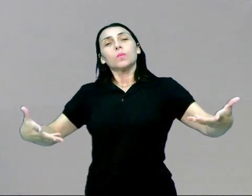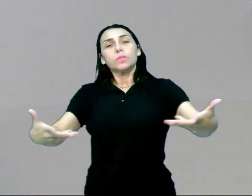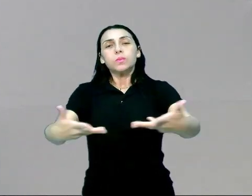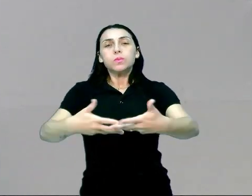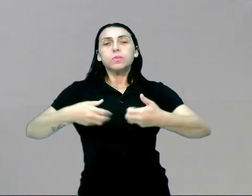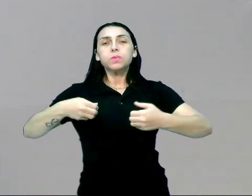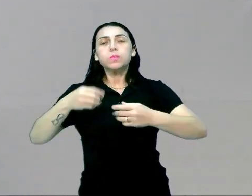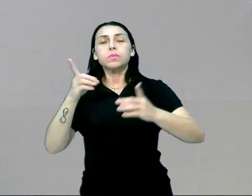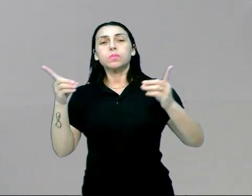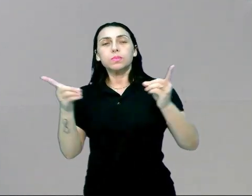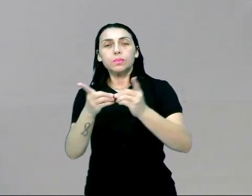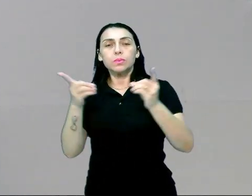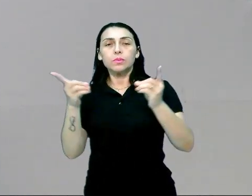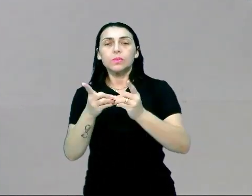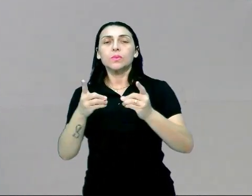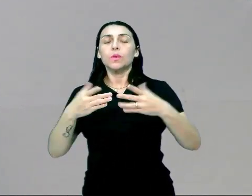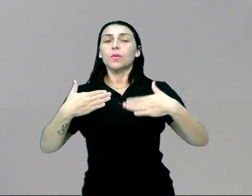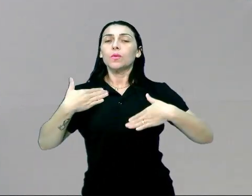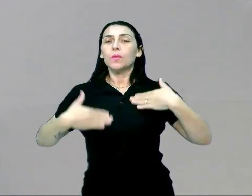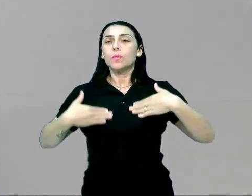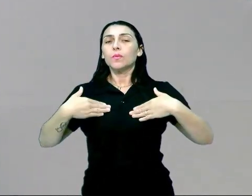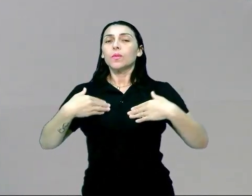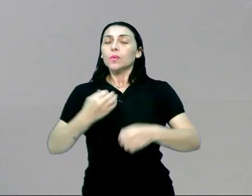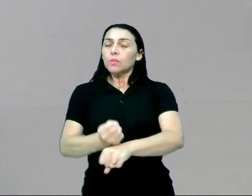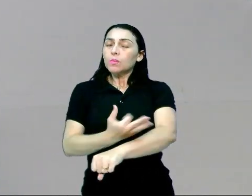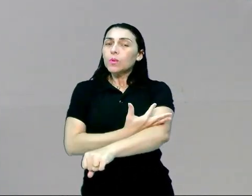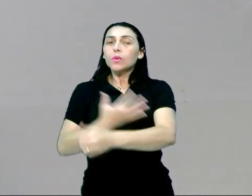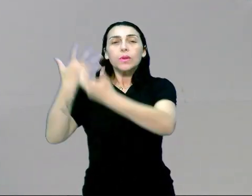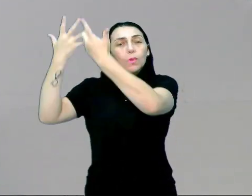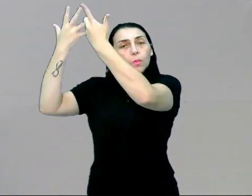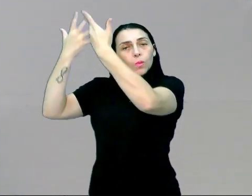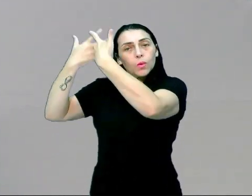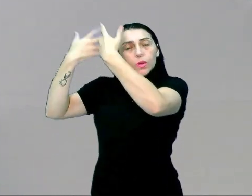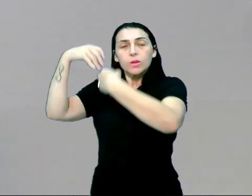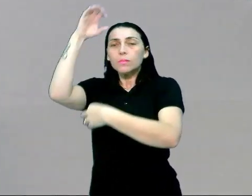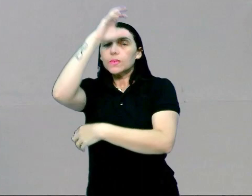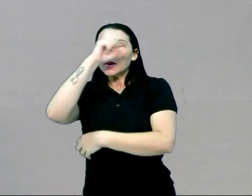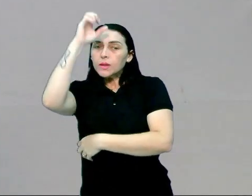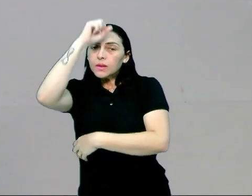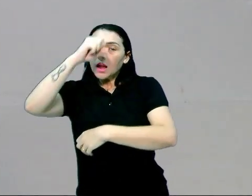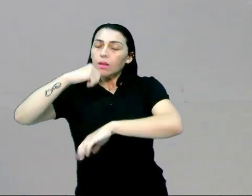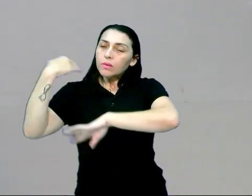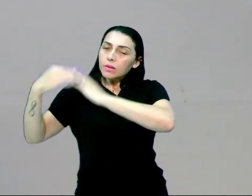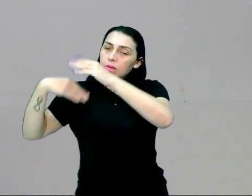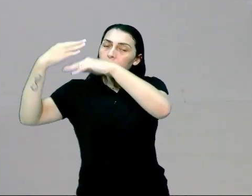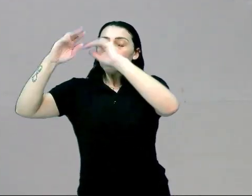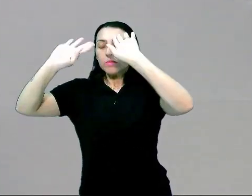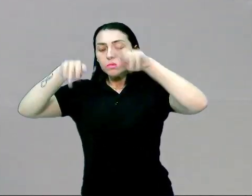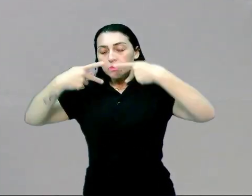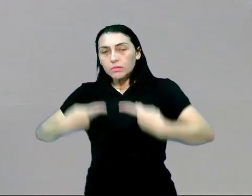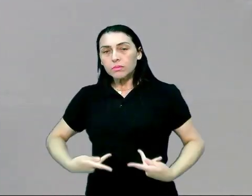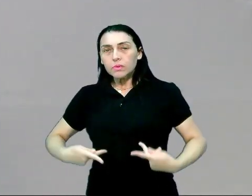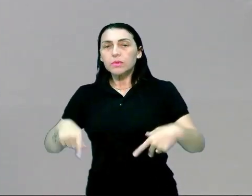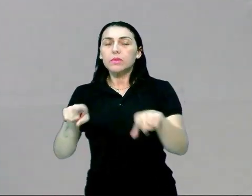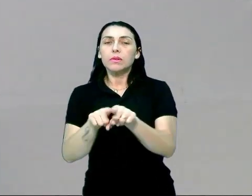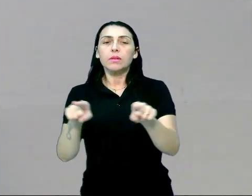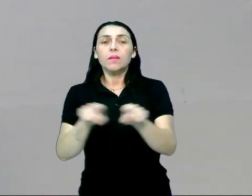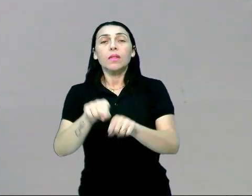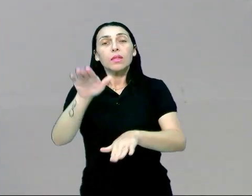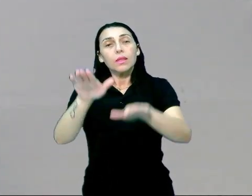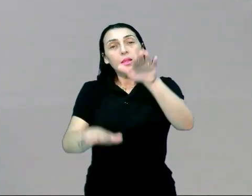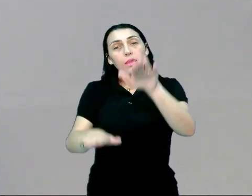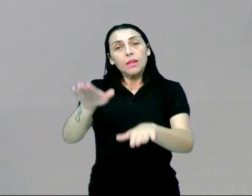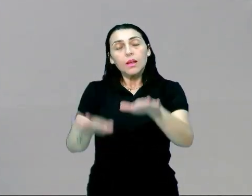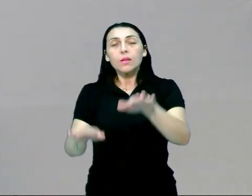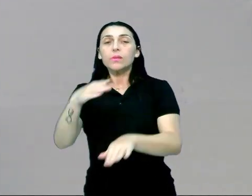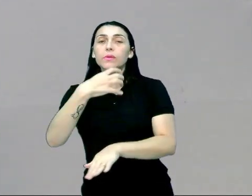envolve diversos aspectos, o físico, emocional, cognitivo, de aprendizado e de desenvolvimento do ser humano, que, dependendo da